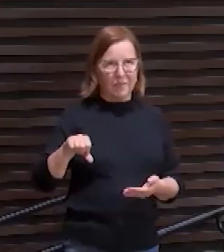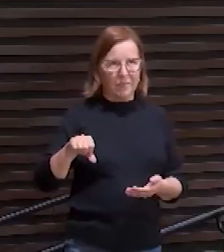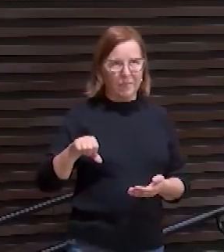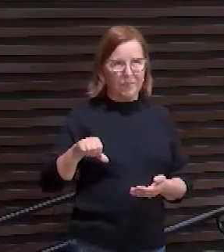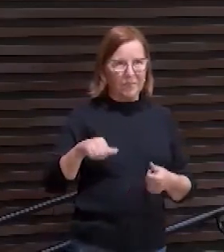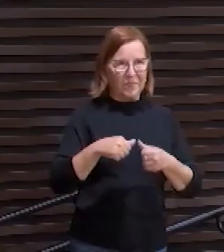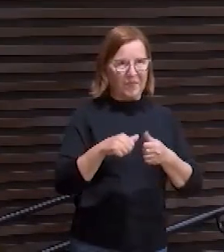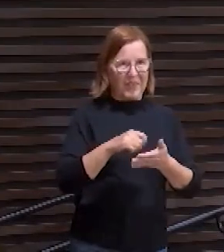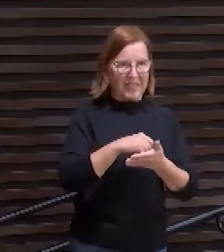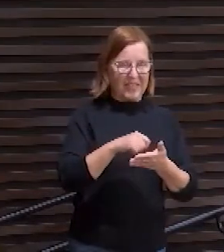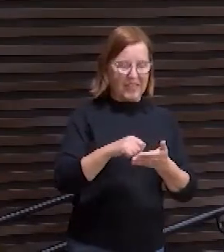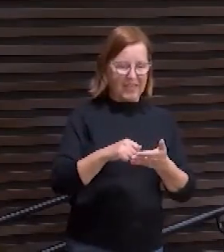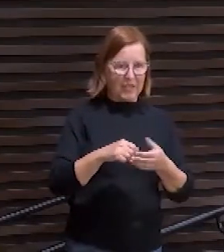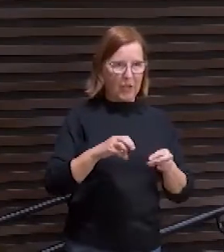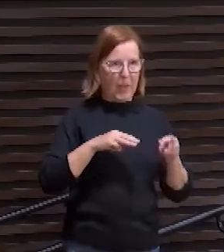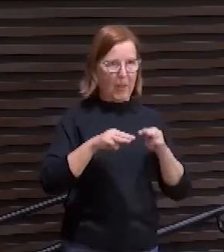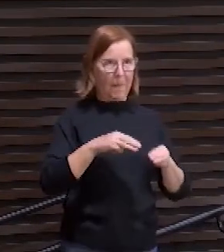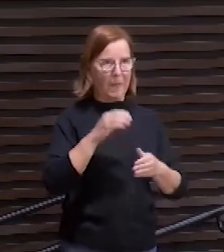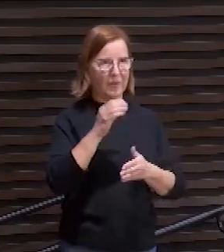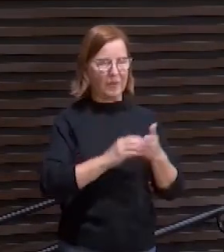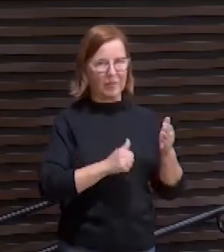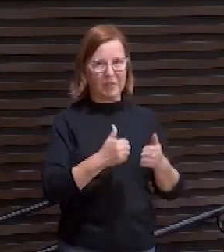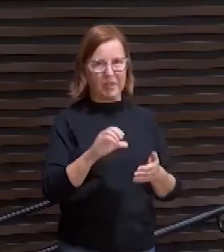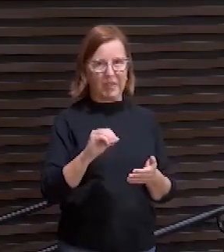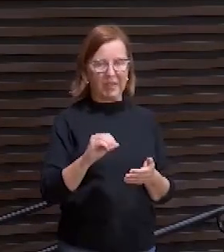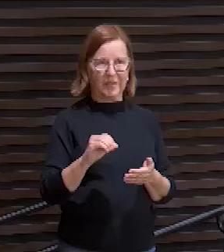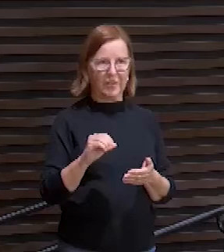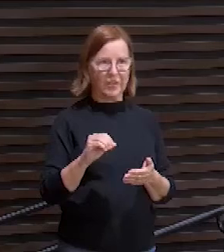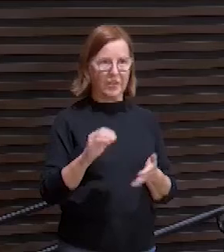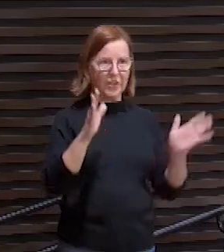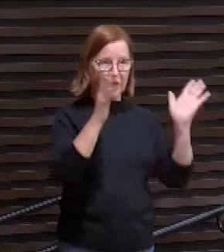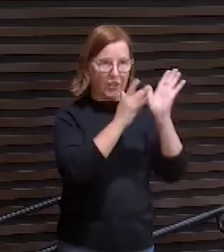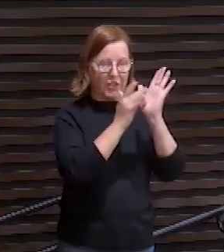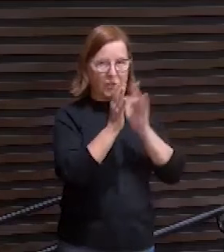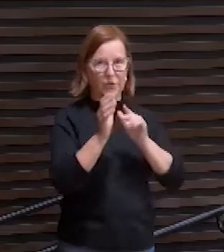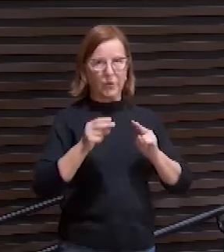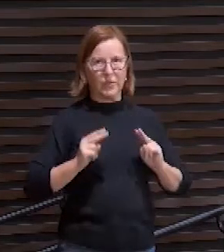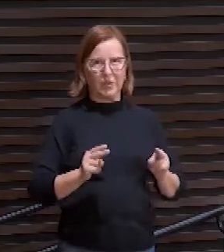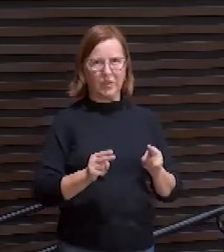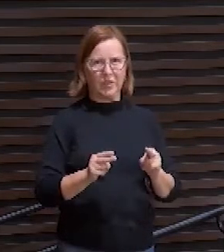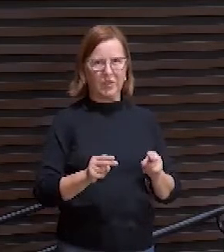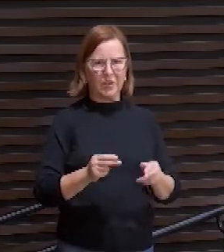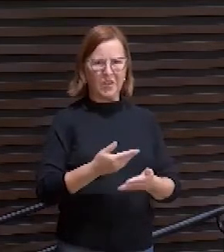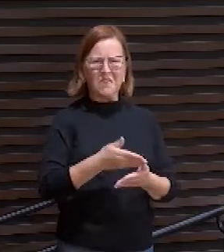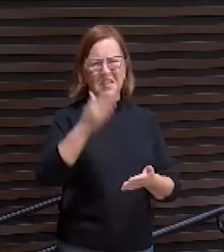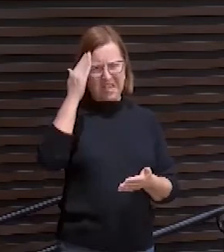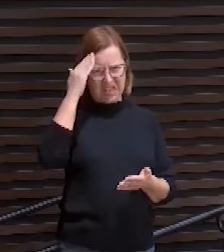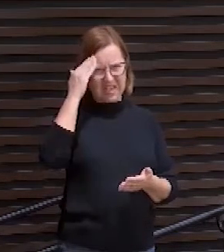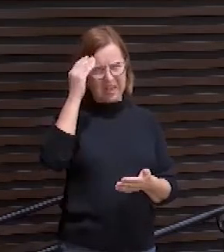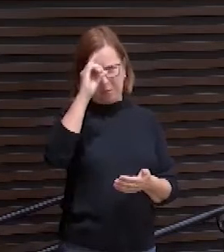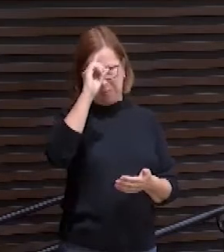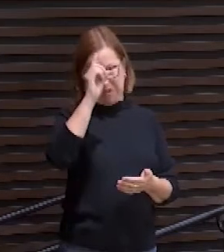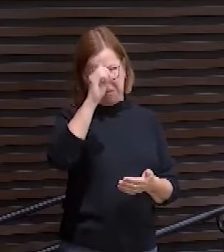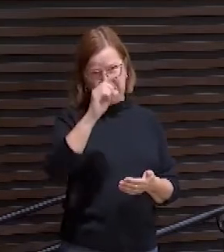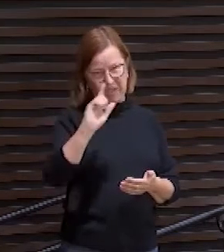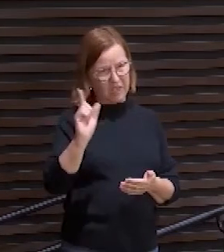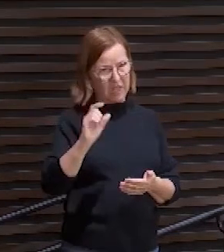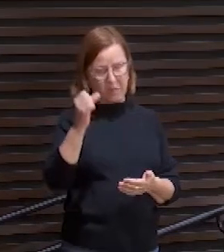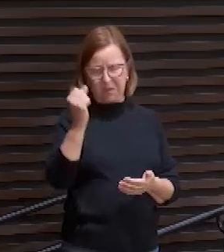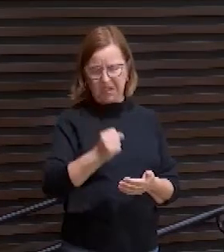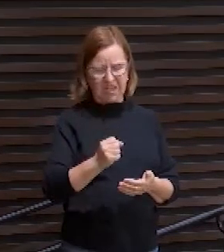está escrito, de Marcos 10, Jesus então continua, sabes os mandamentos, não matarás,